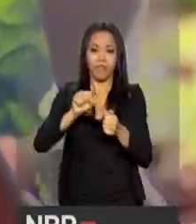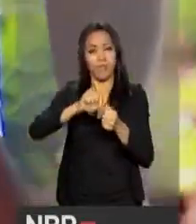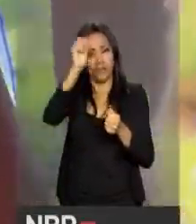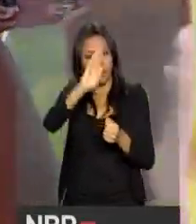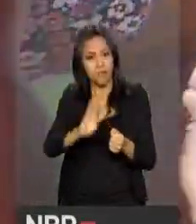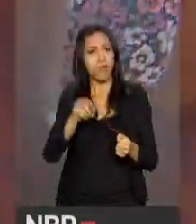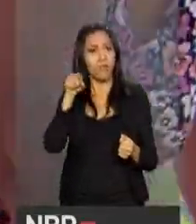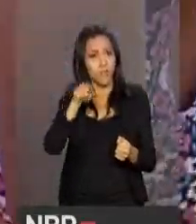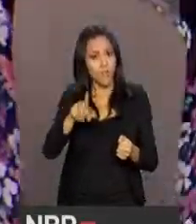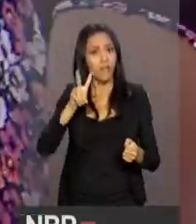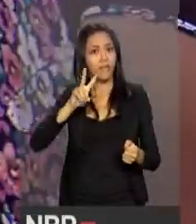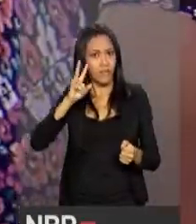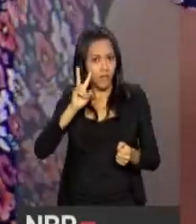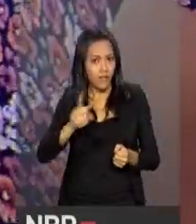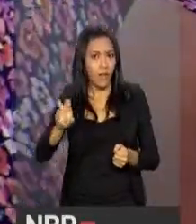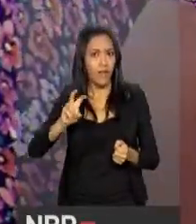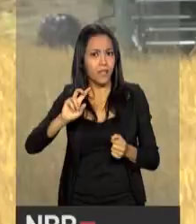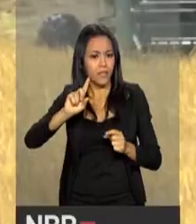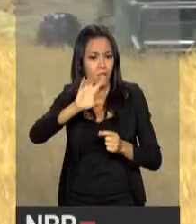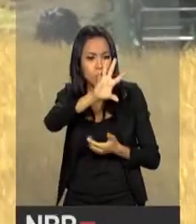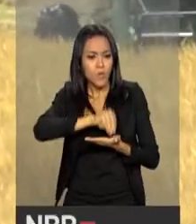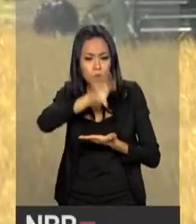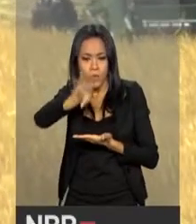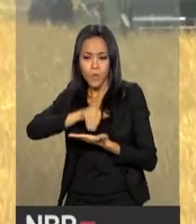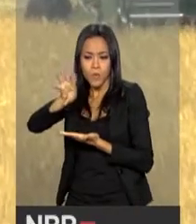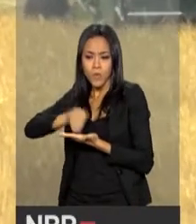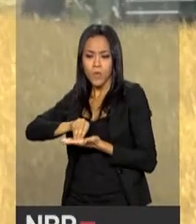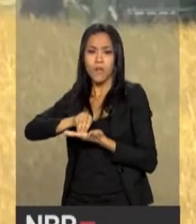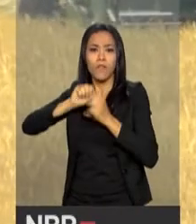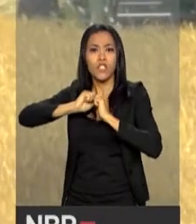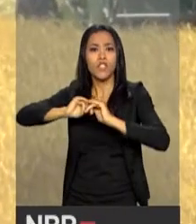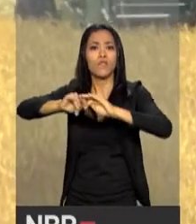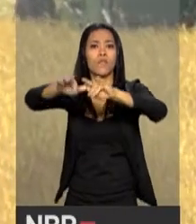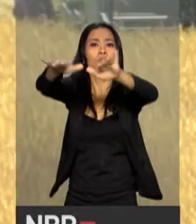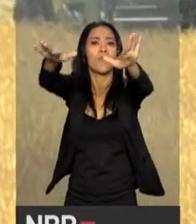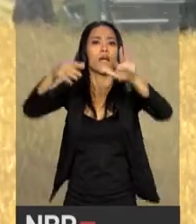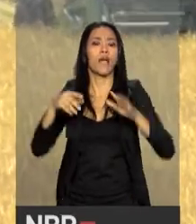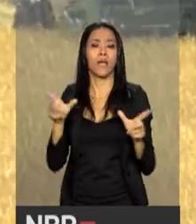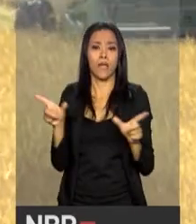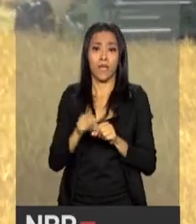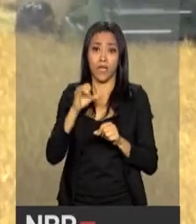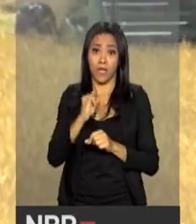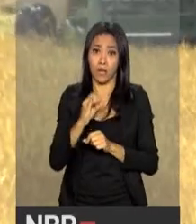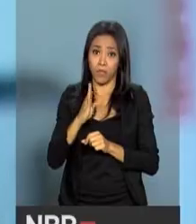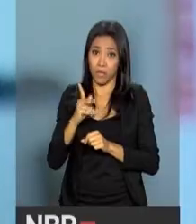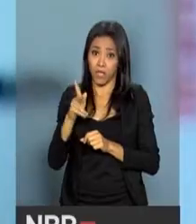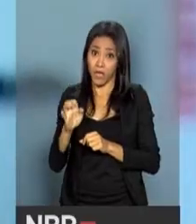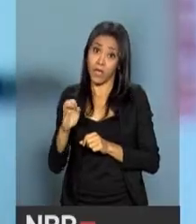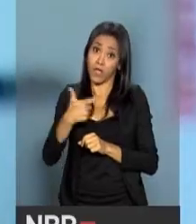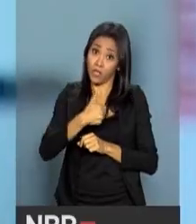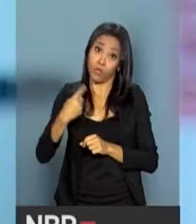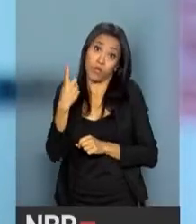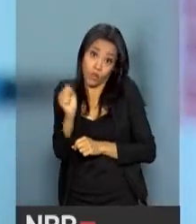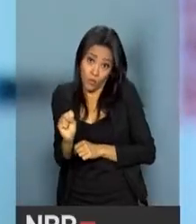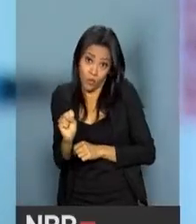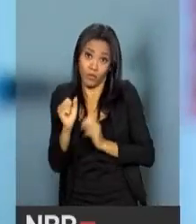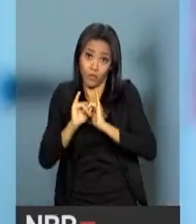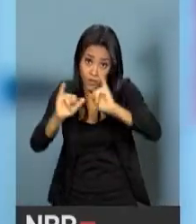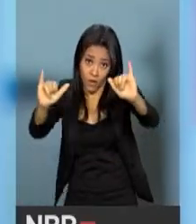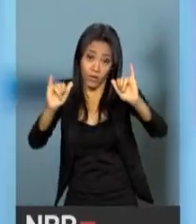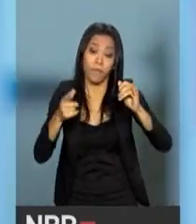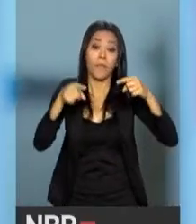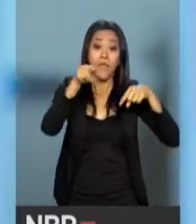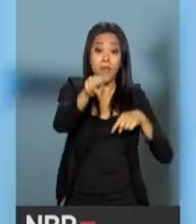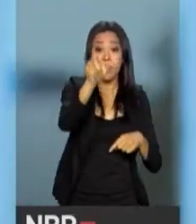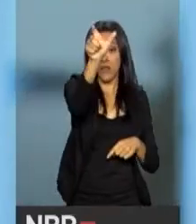devem começar a ser divulgados pelo ibge em meados de 2018 este técnico agrícola